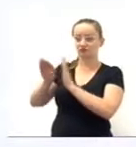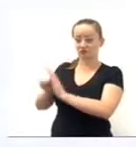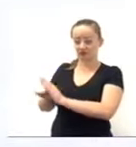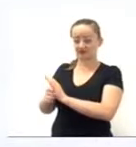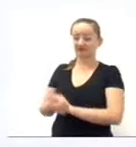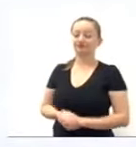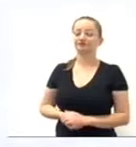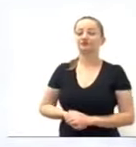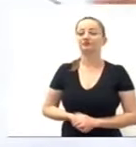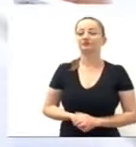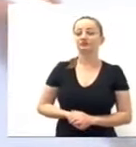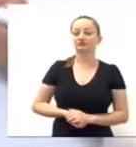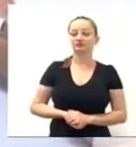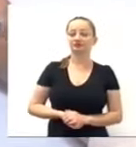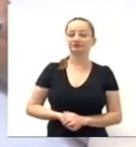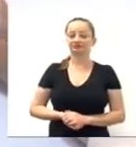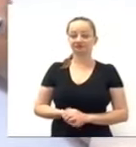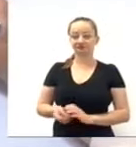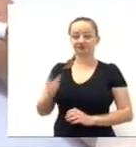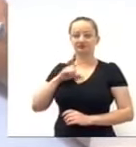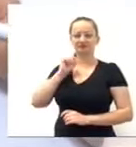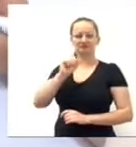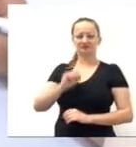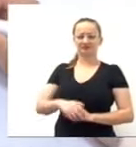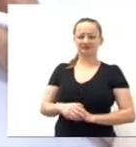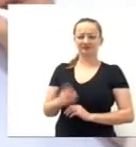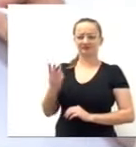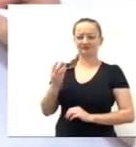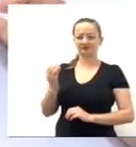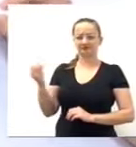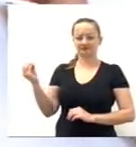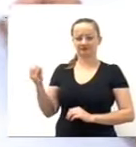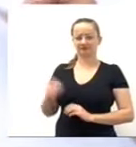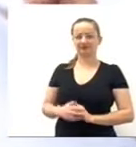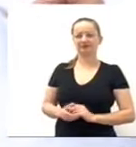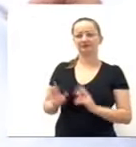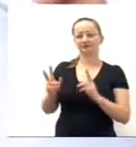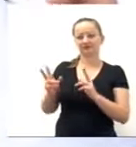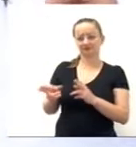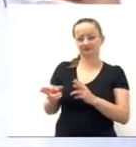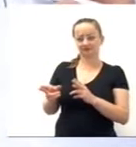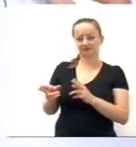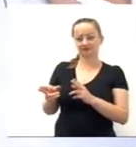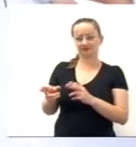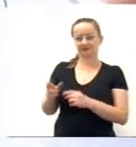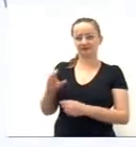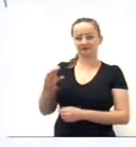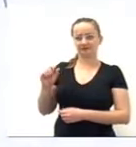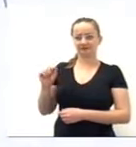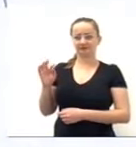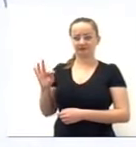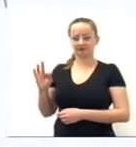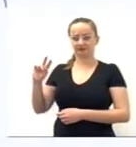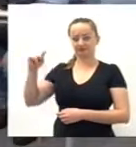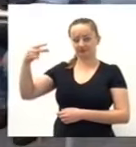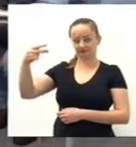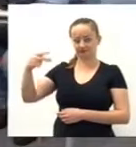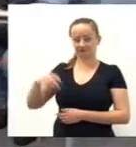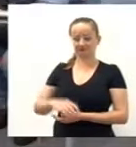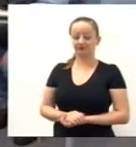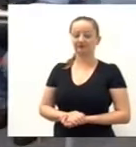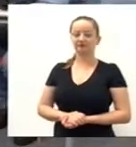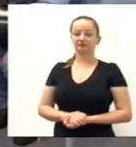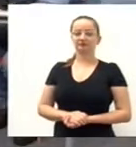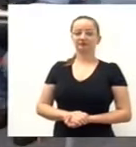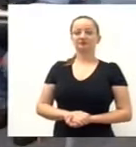dos dois lados, eu vou ter aqui 300 igual cateto ao quadrado.